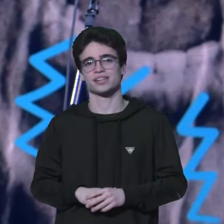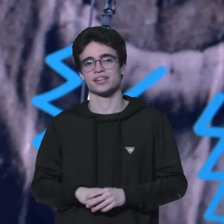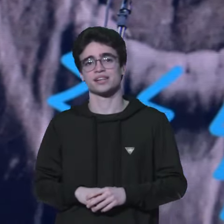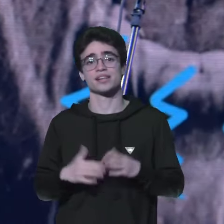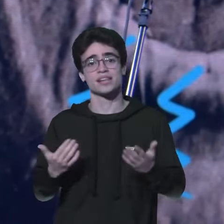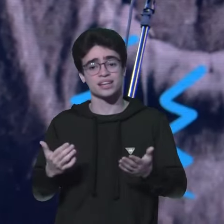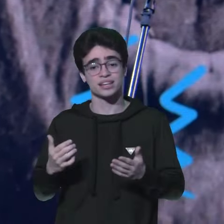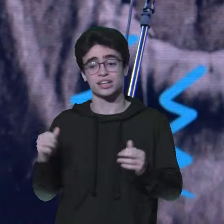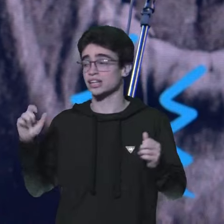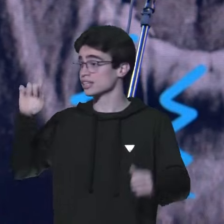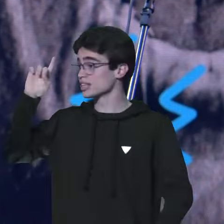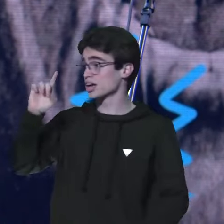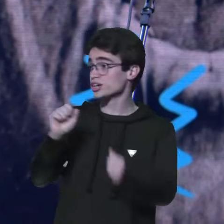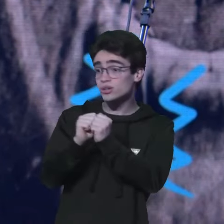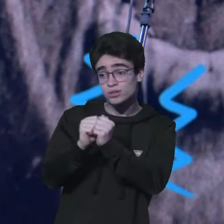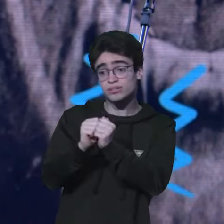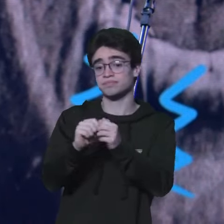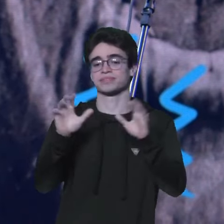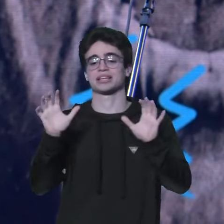com Deus é assim.